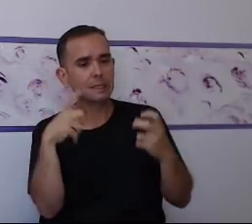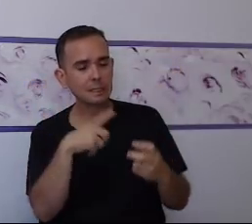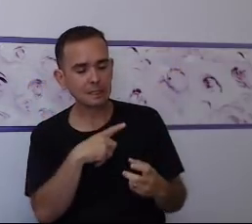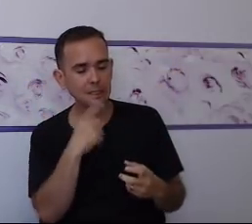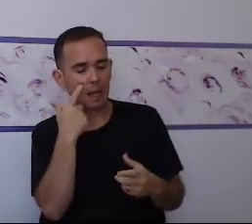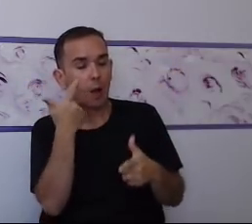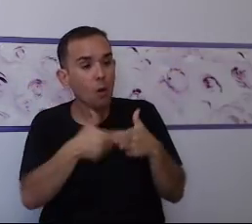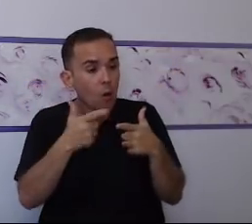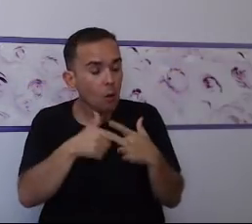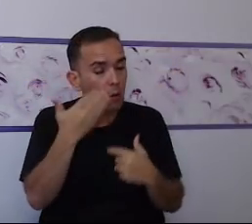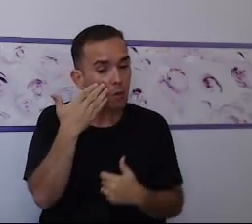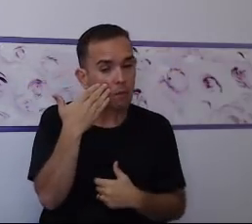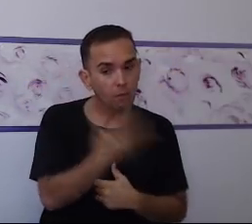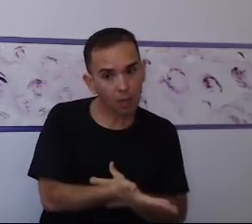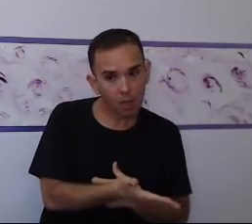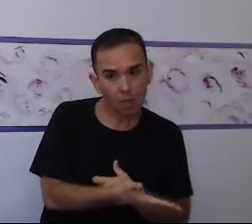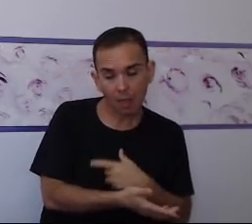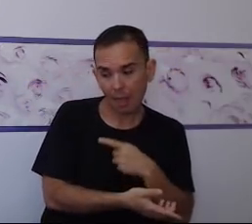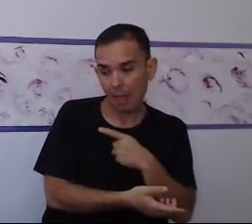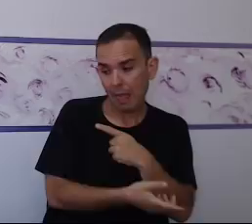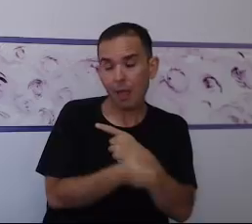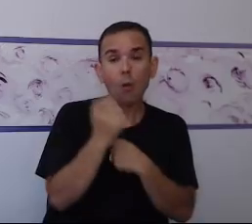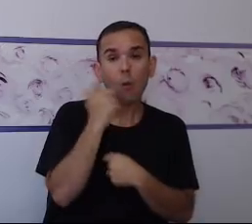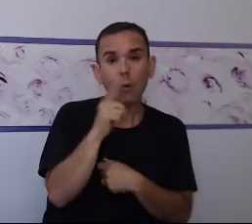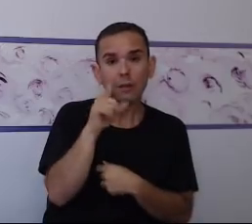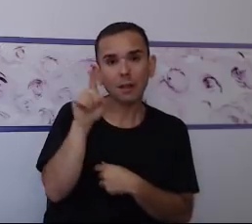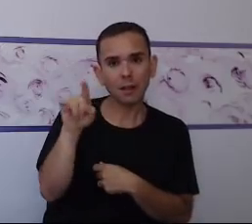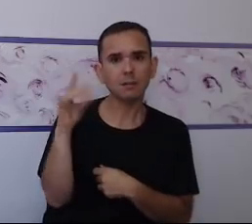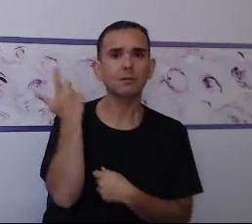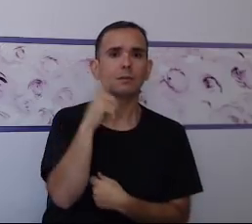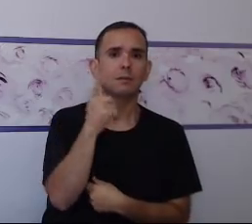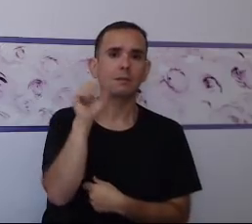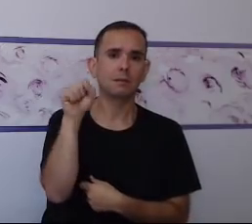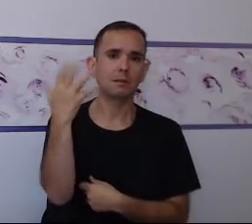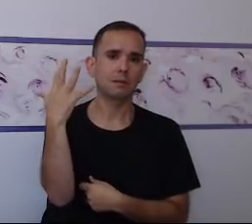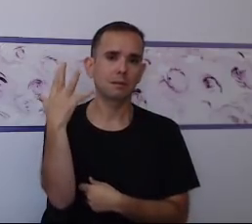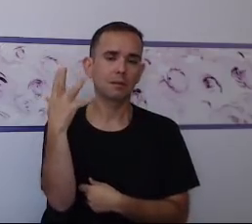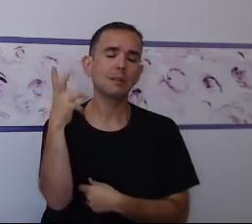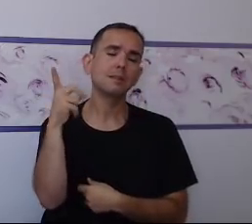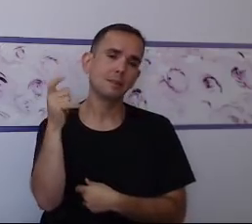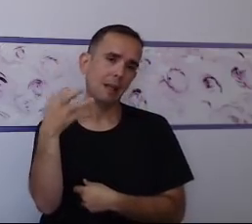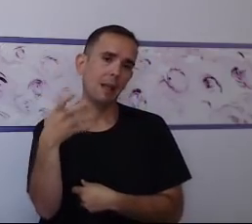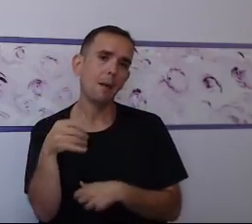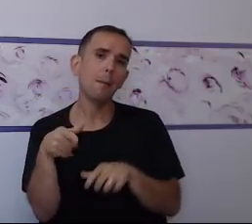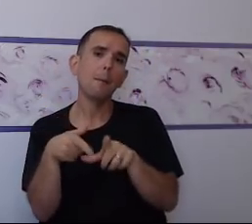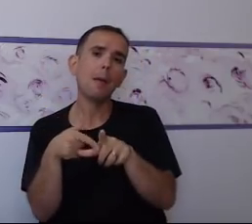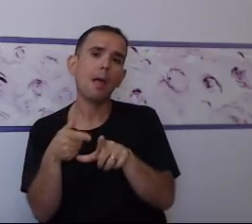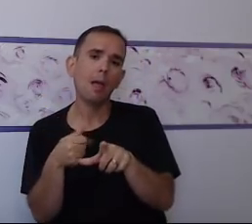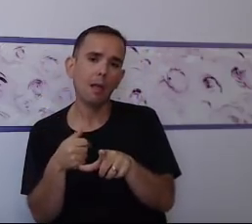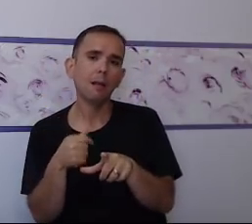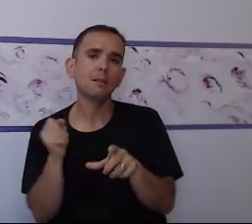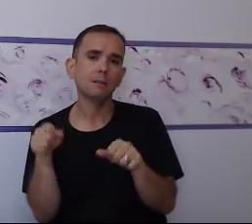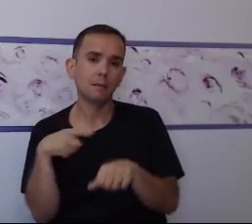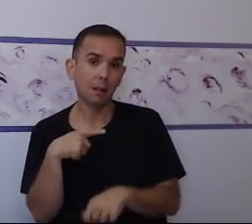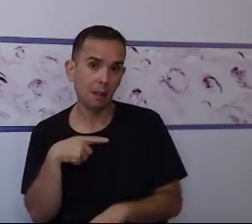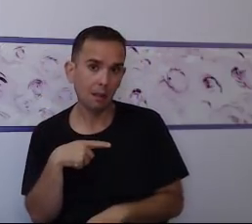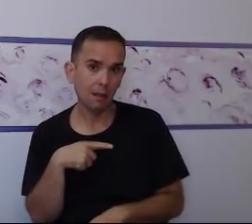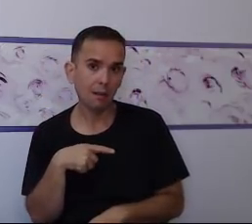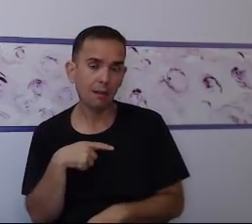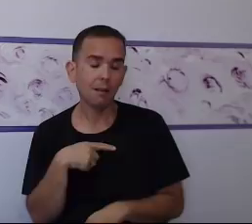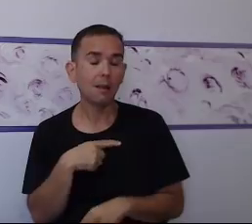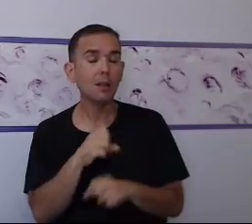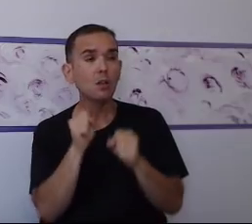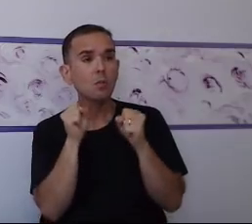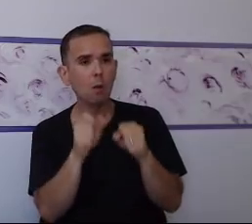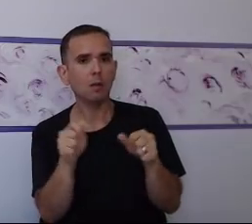acometido, demonstrando para o nosso aluno que ele ainda possui aquele membro, que ele ainda possui aquela mão, que ele possui ainda aquele pé, que ele